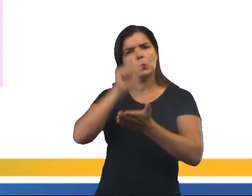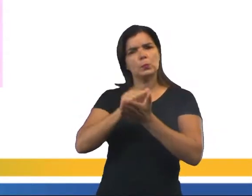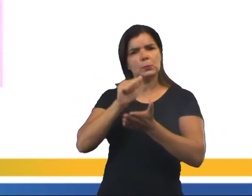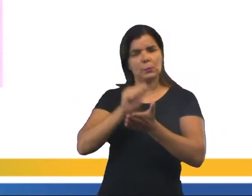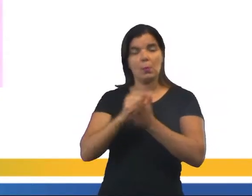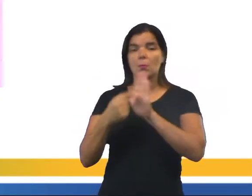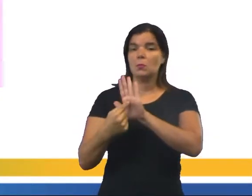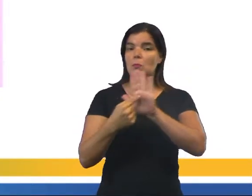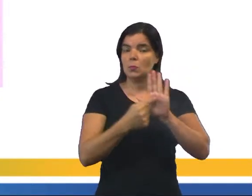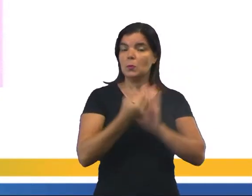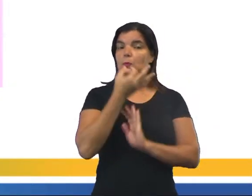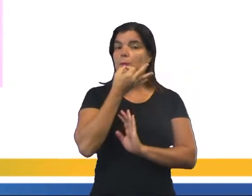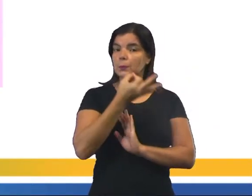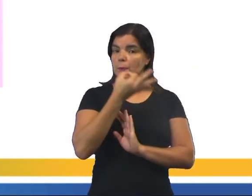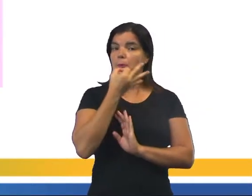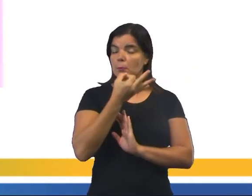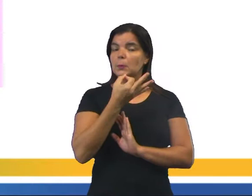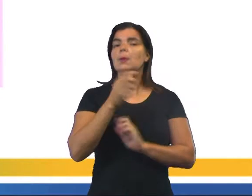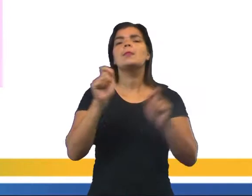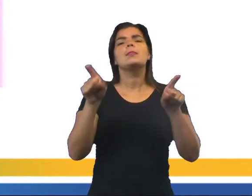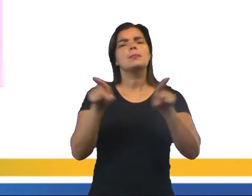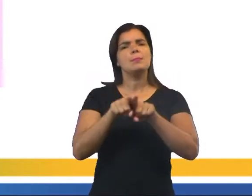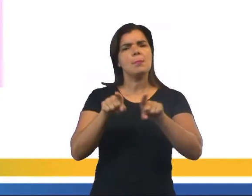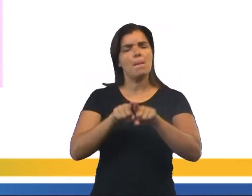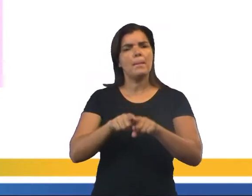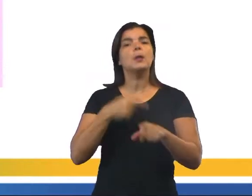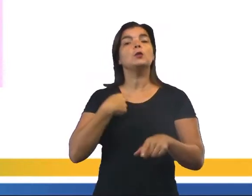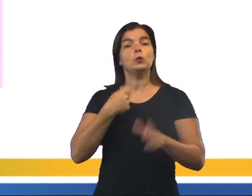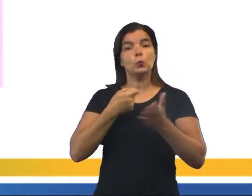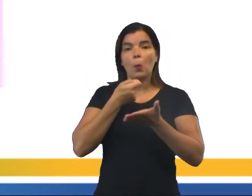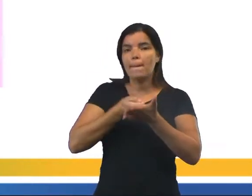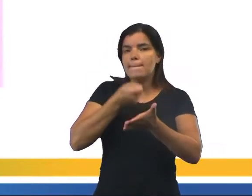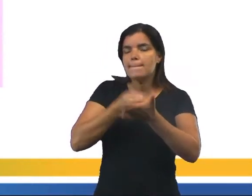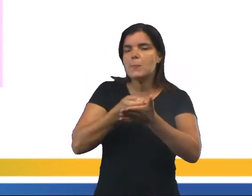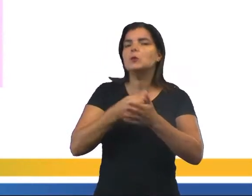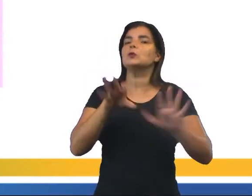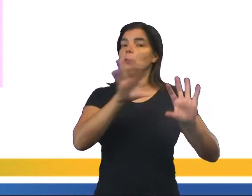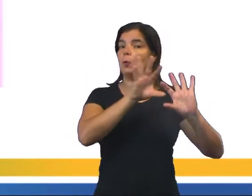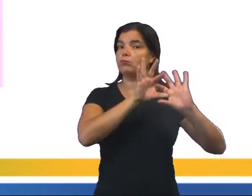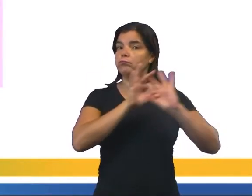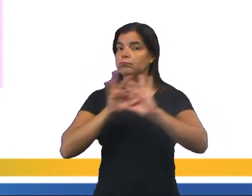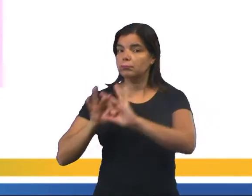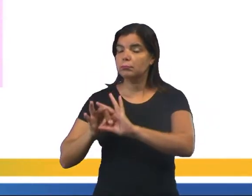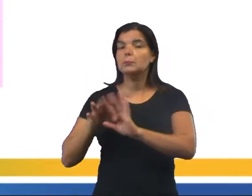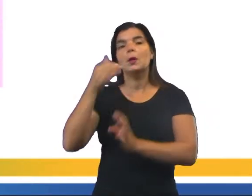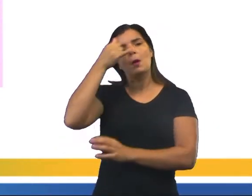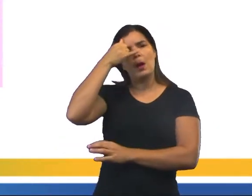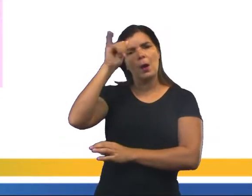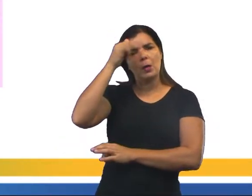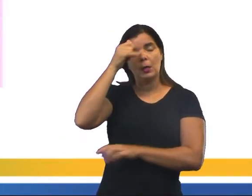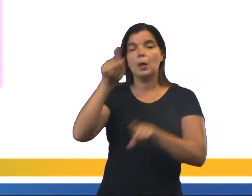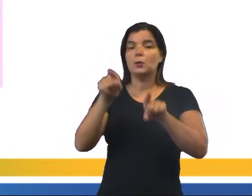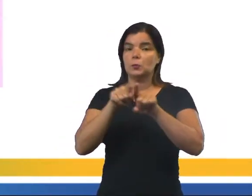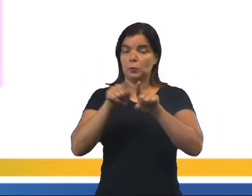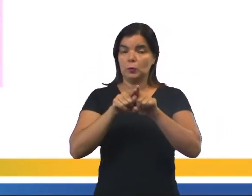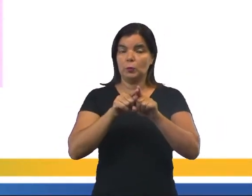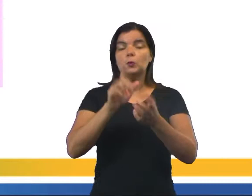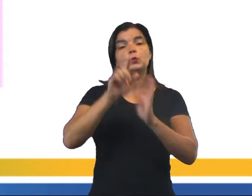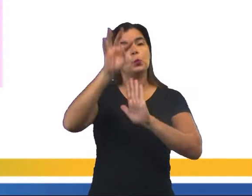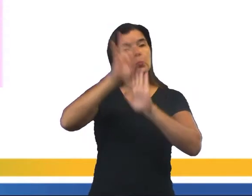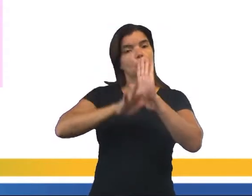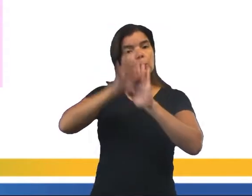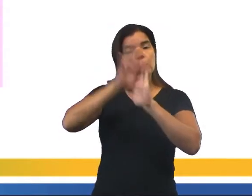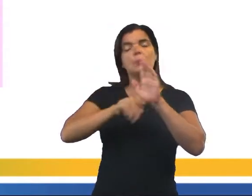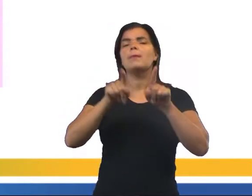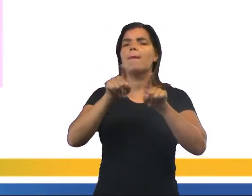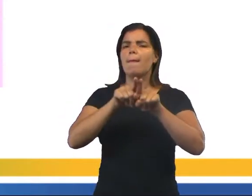de mostrar o seu ponto de vista, deve sustentá-lo com argumentos coerentes. As ideias defendidas em um artigo de opinião